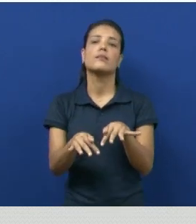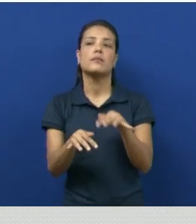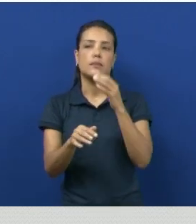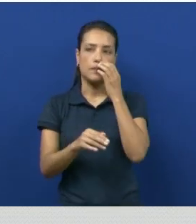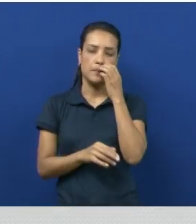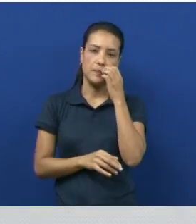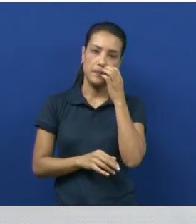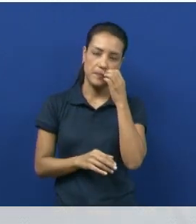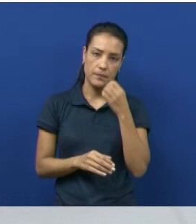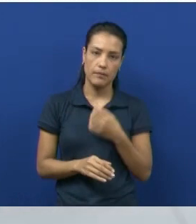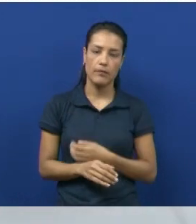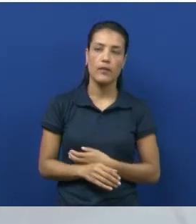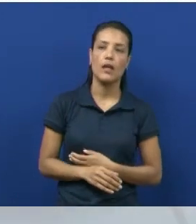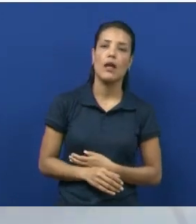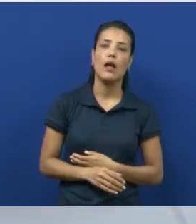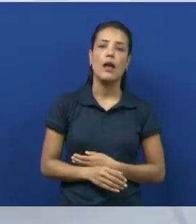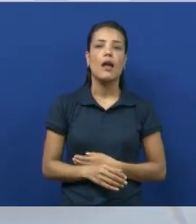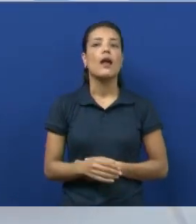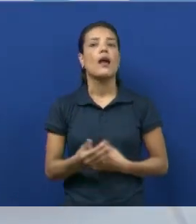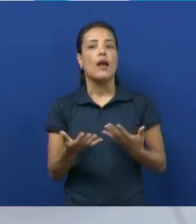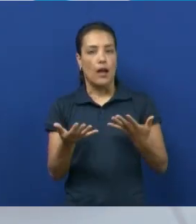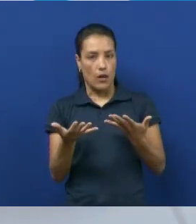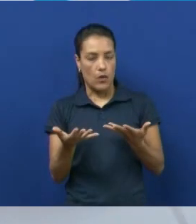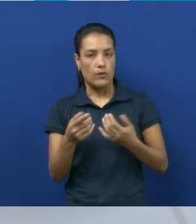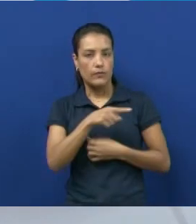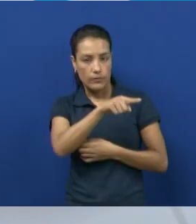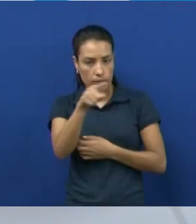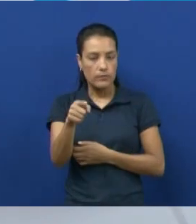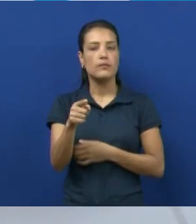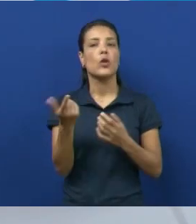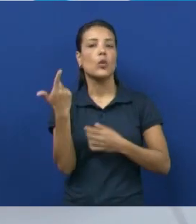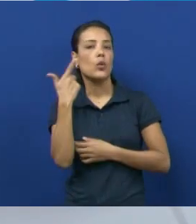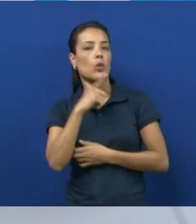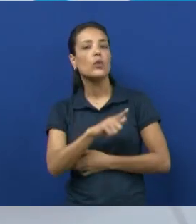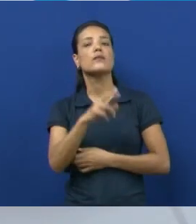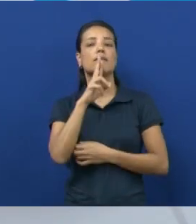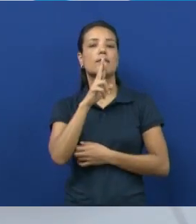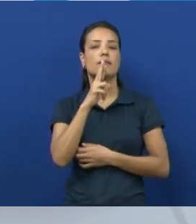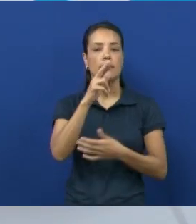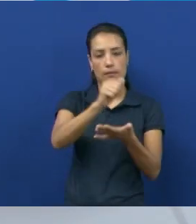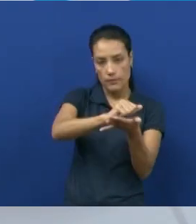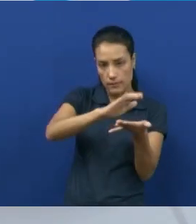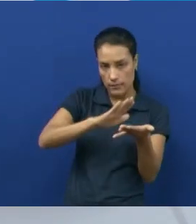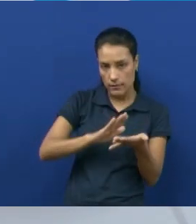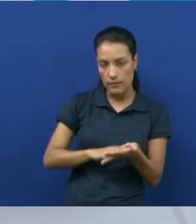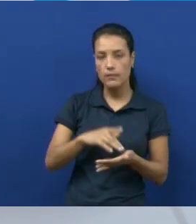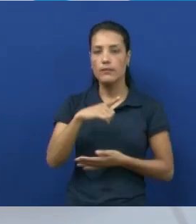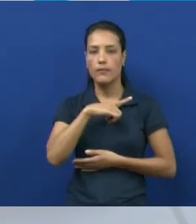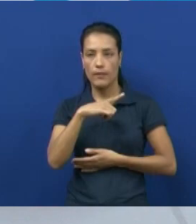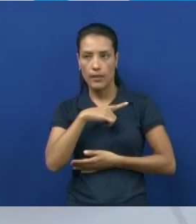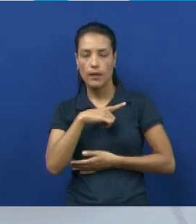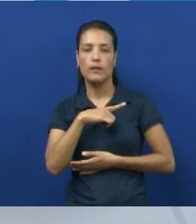Netuno. Então é isso, eu espero que vocês agora possam conseguir realizar as atividades que vão estar disponibilizadas na